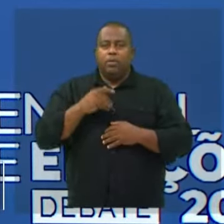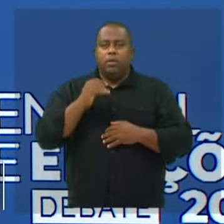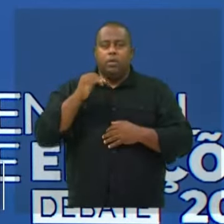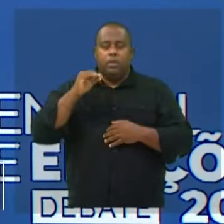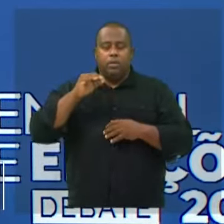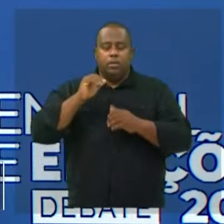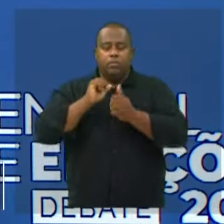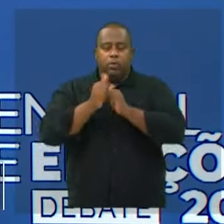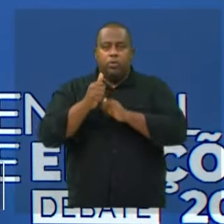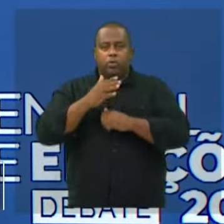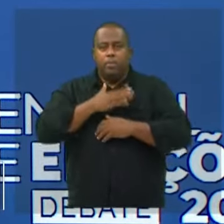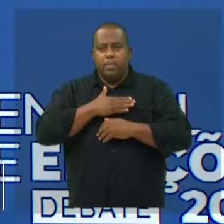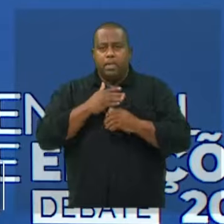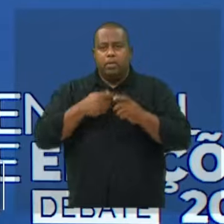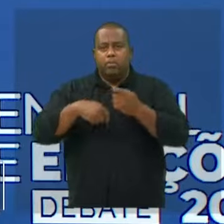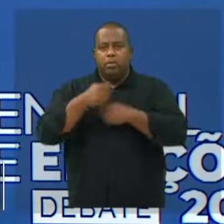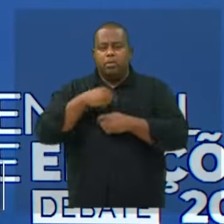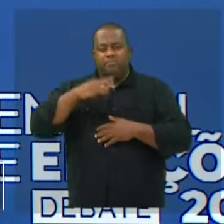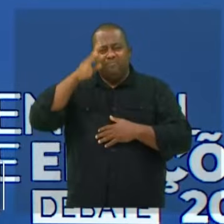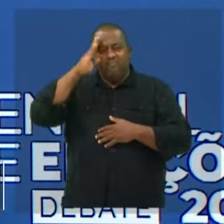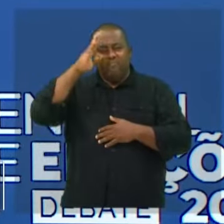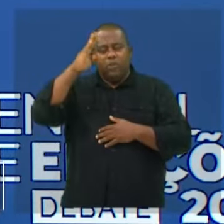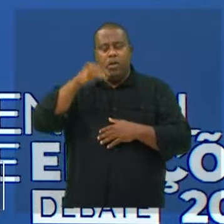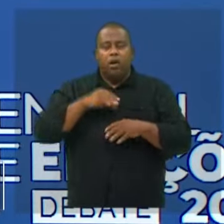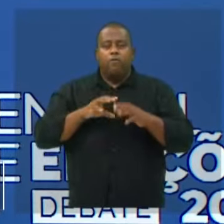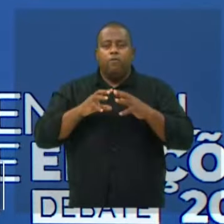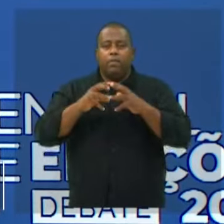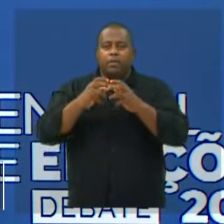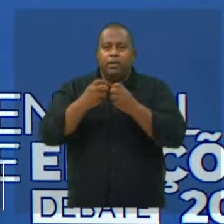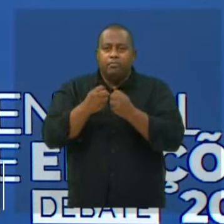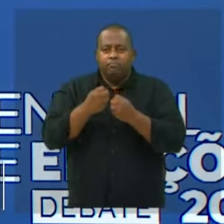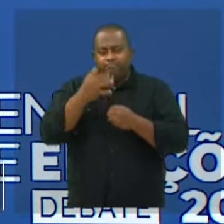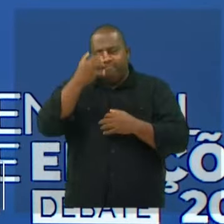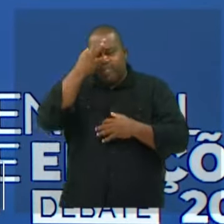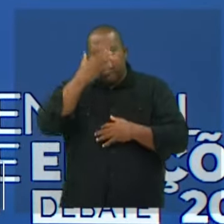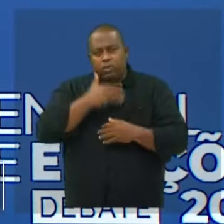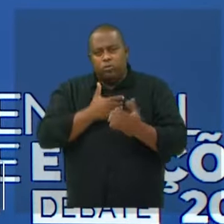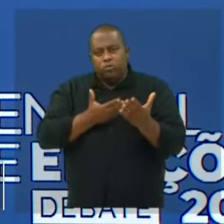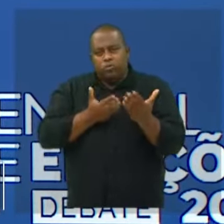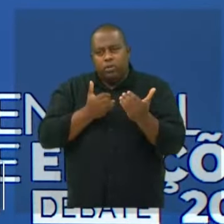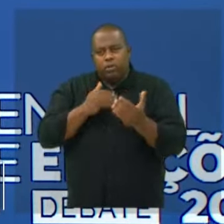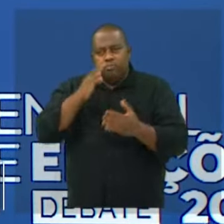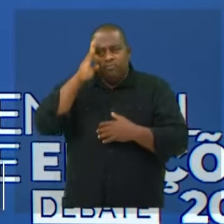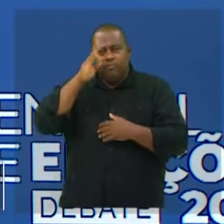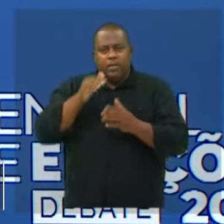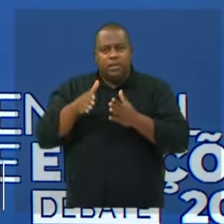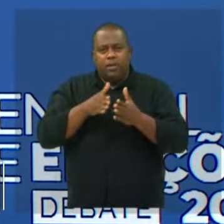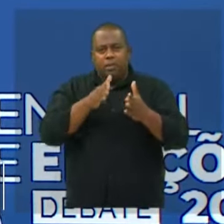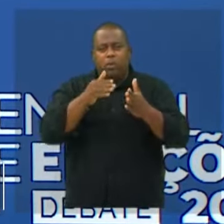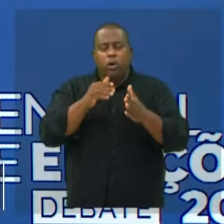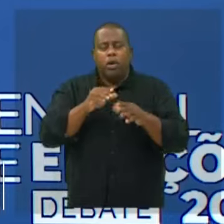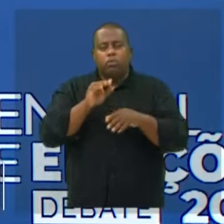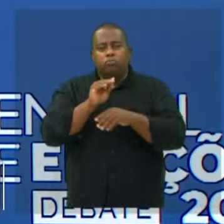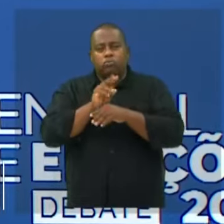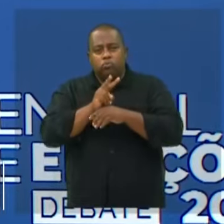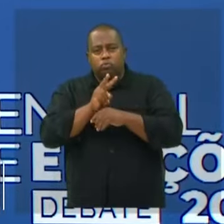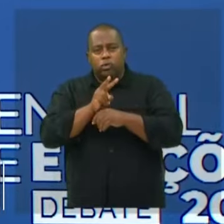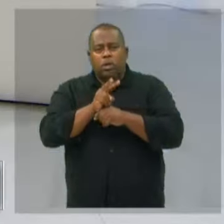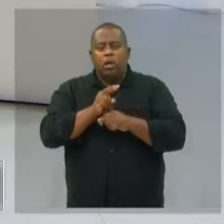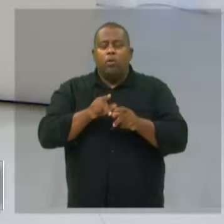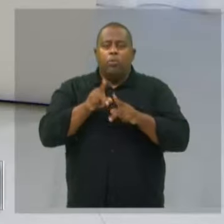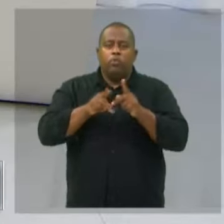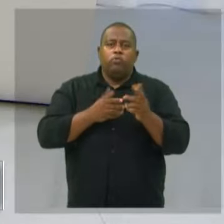prioridade a forma do caráter da Nossa Juventude será o nosso maior Horizonte para cuidar do povo e dos jovens